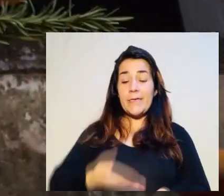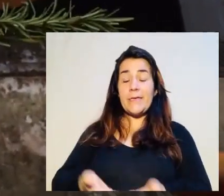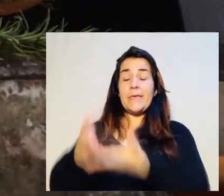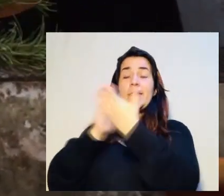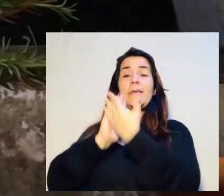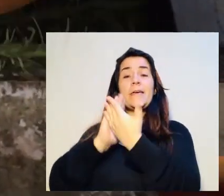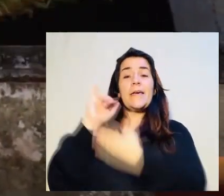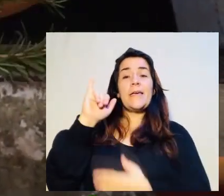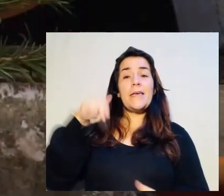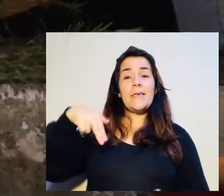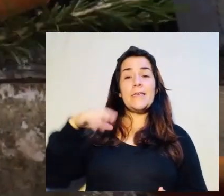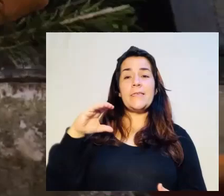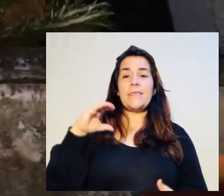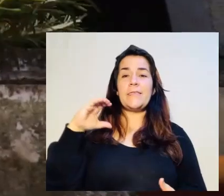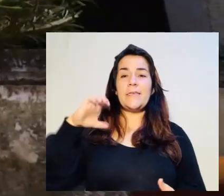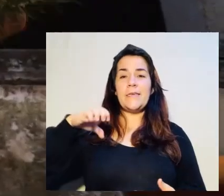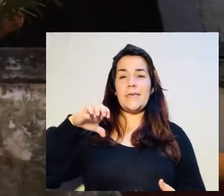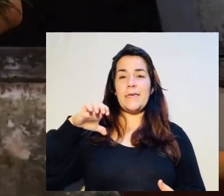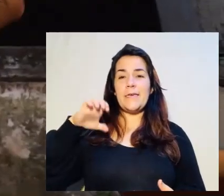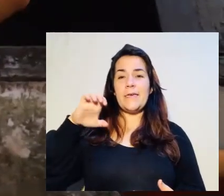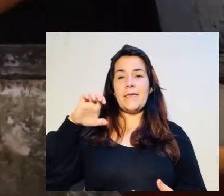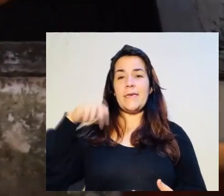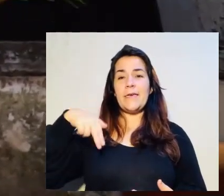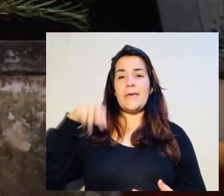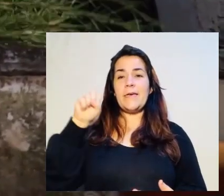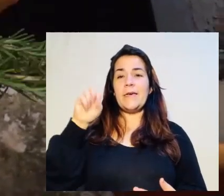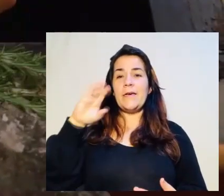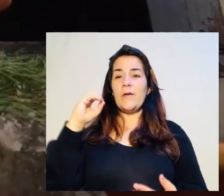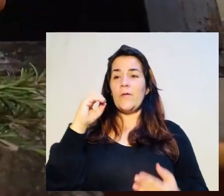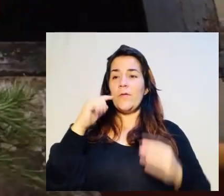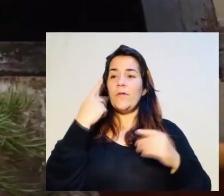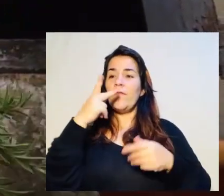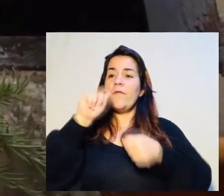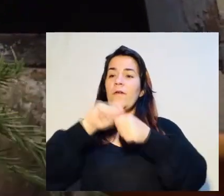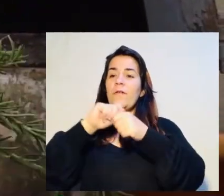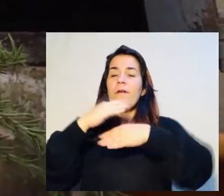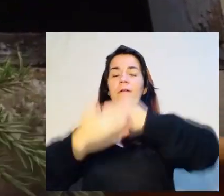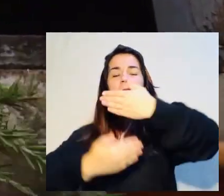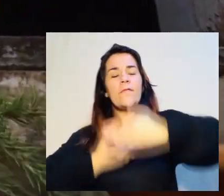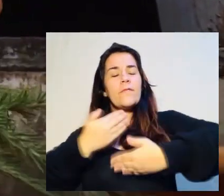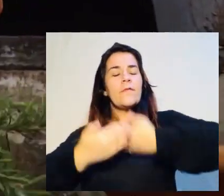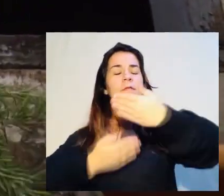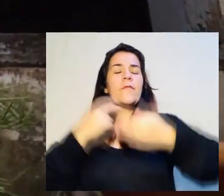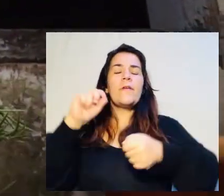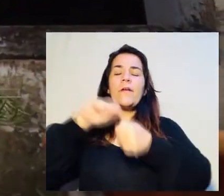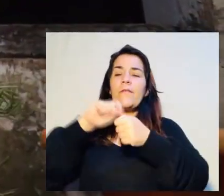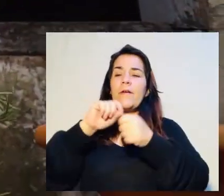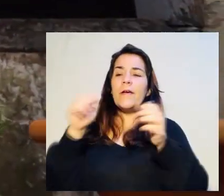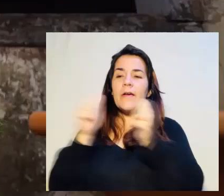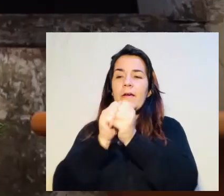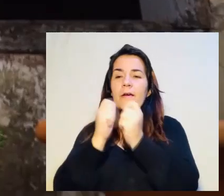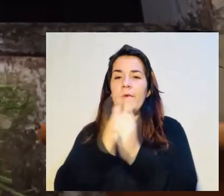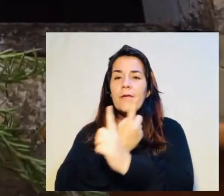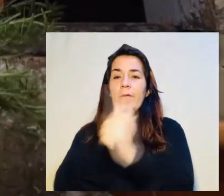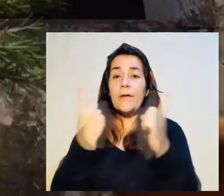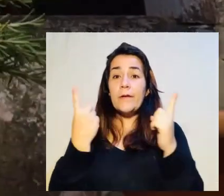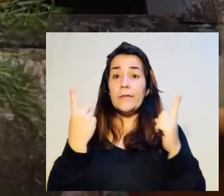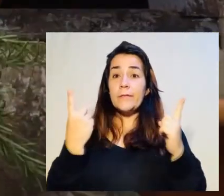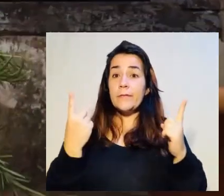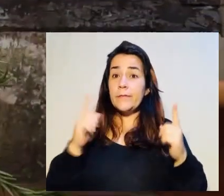este incenso. Então, eu venho aqui e vou fazendo movimentos circulares com um